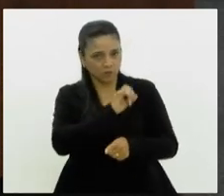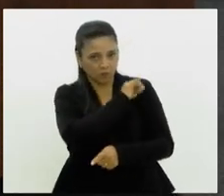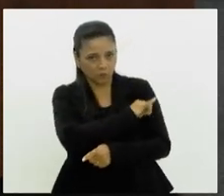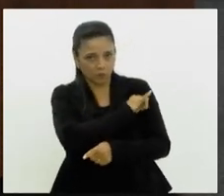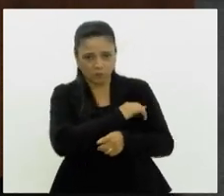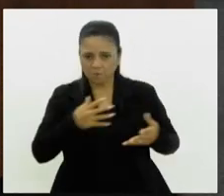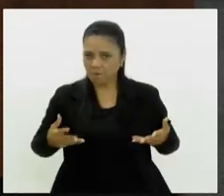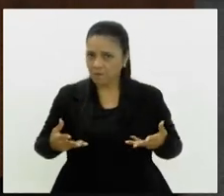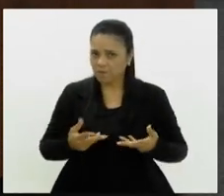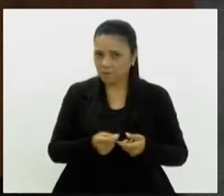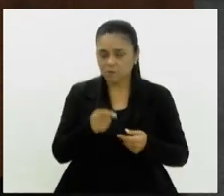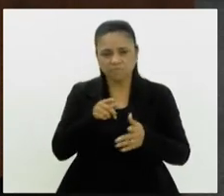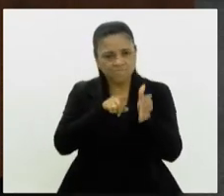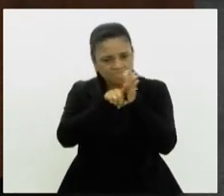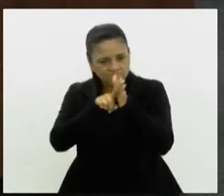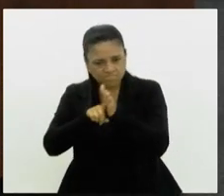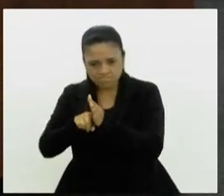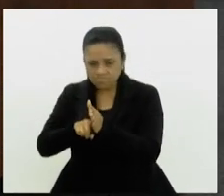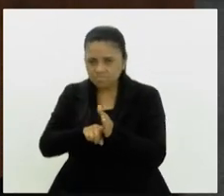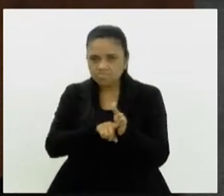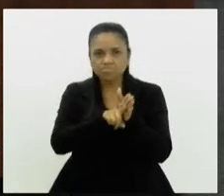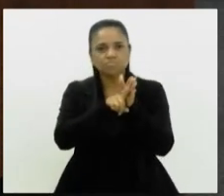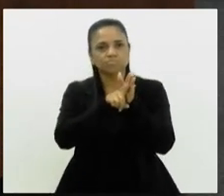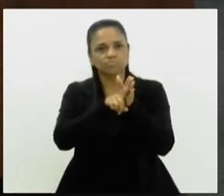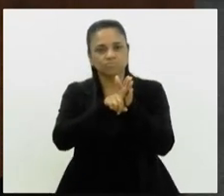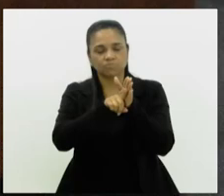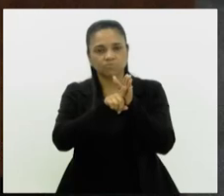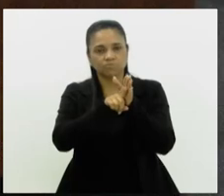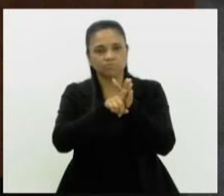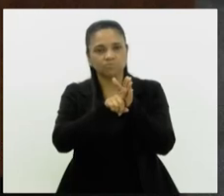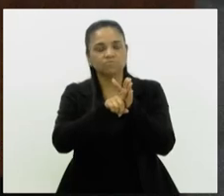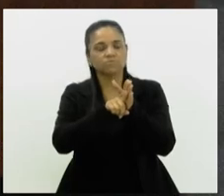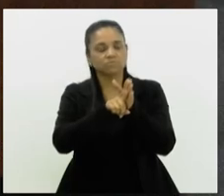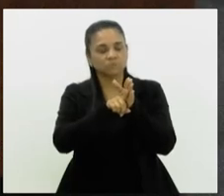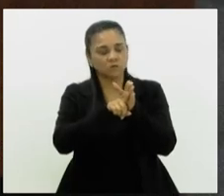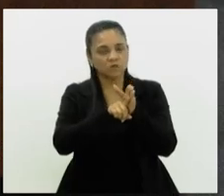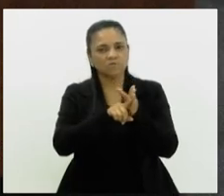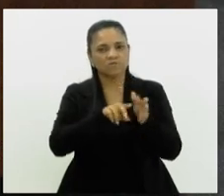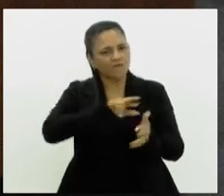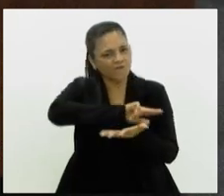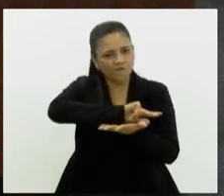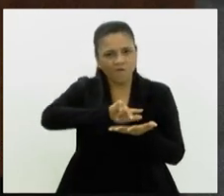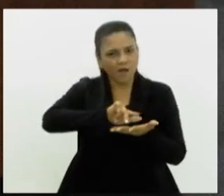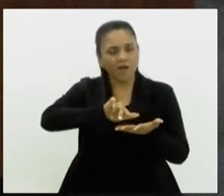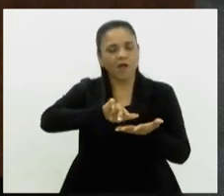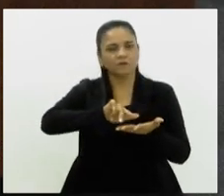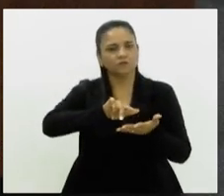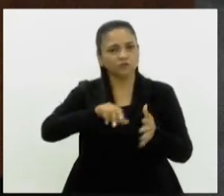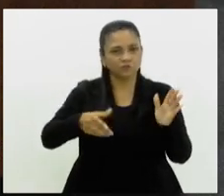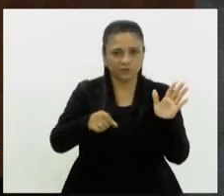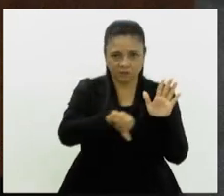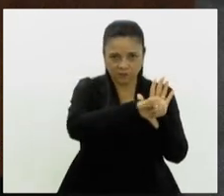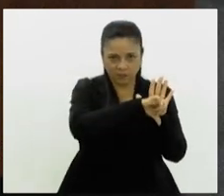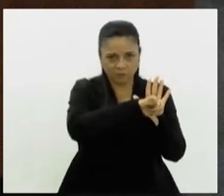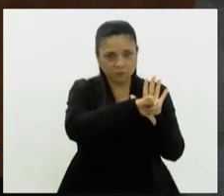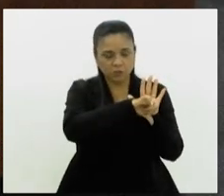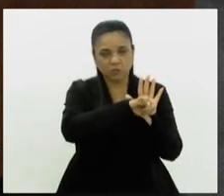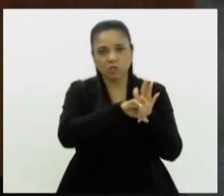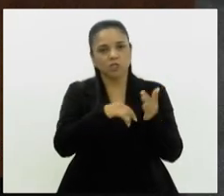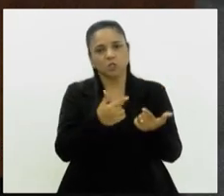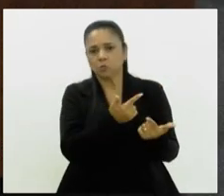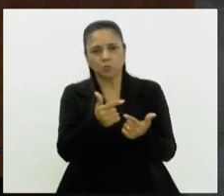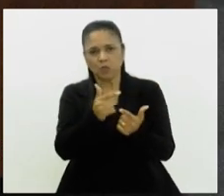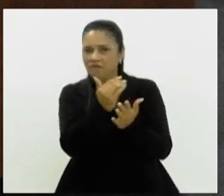se investigou grandes casos e que não houve excessos assim visíveis em relação